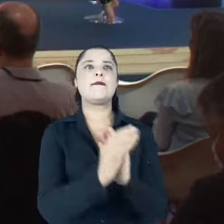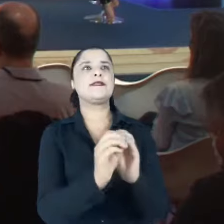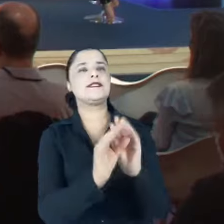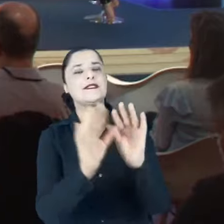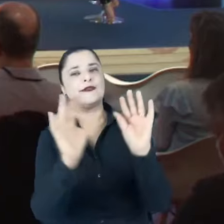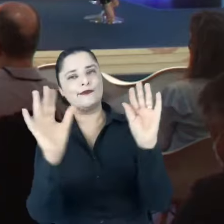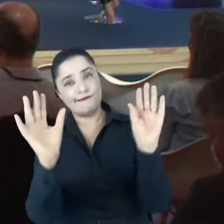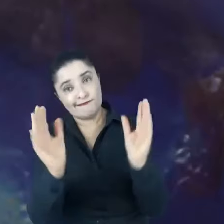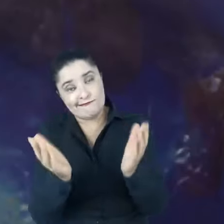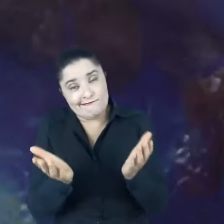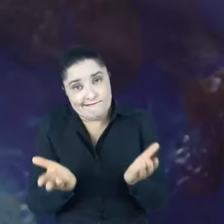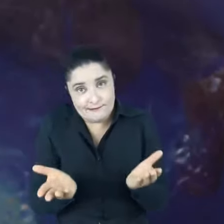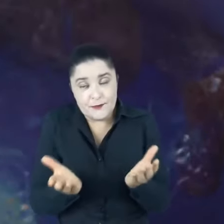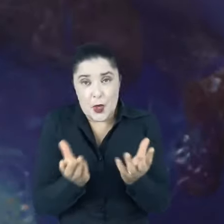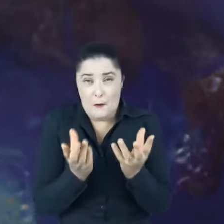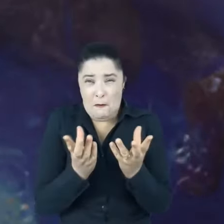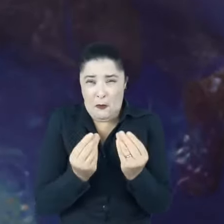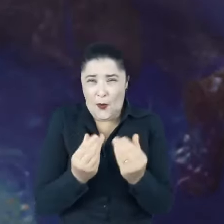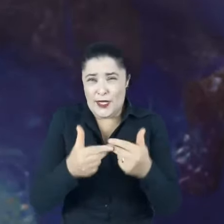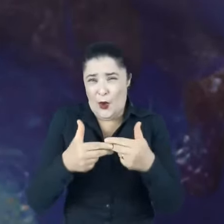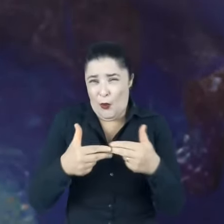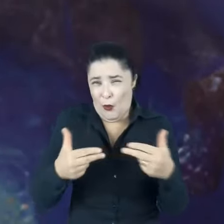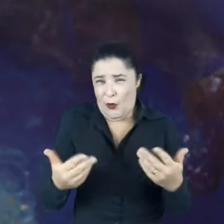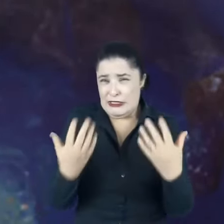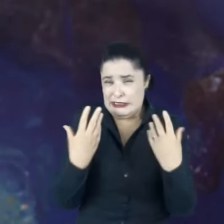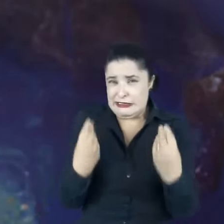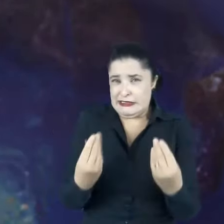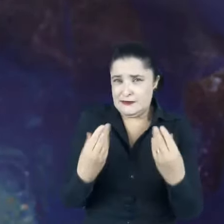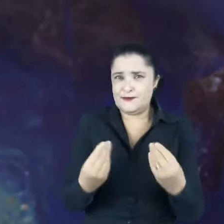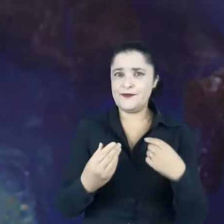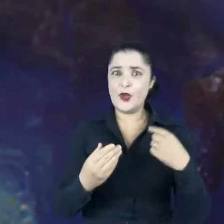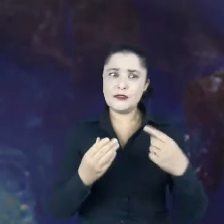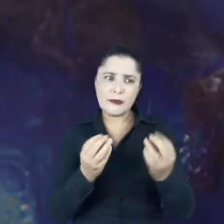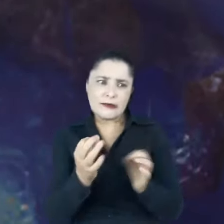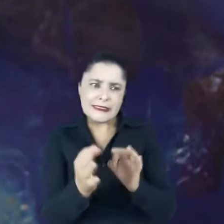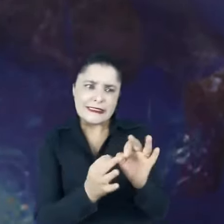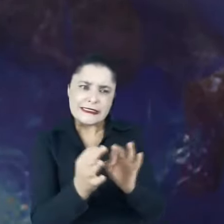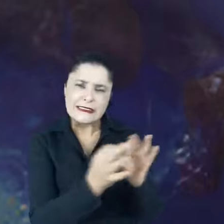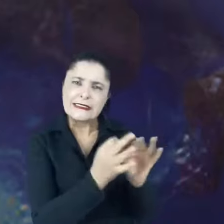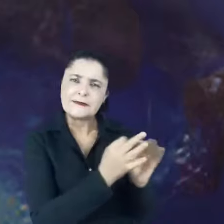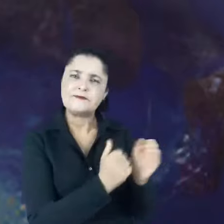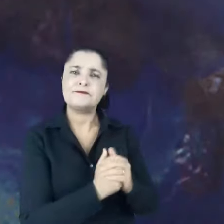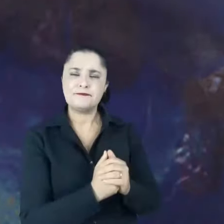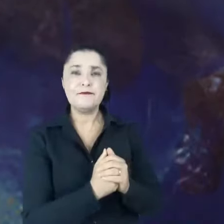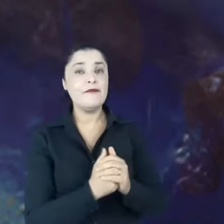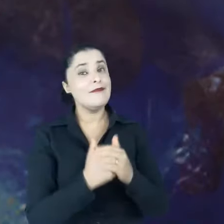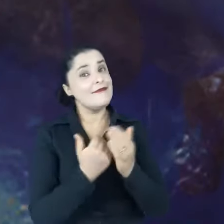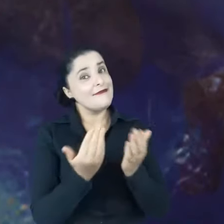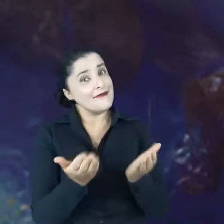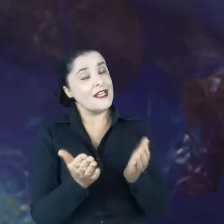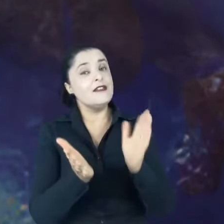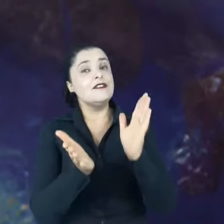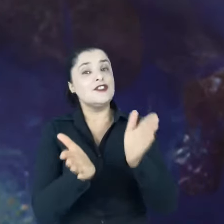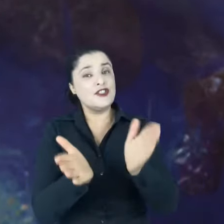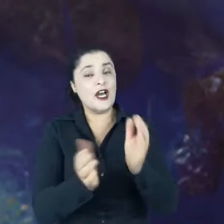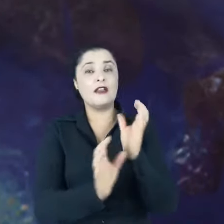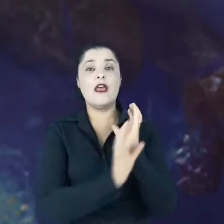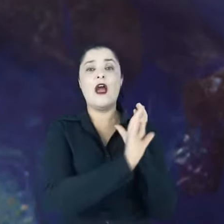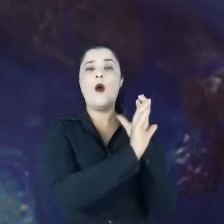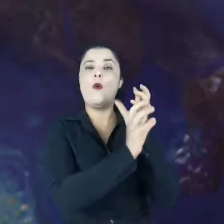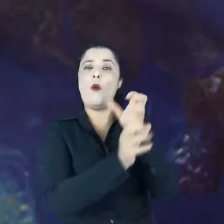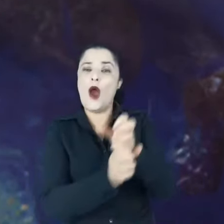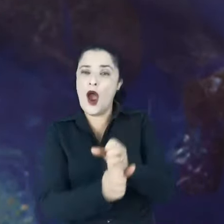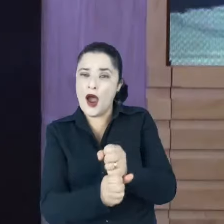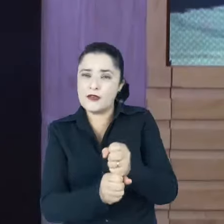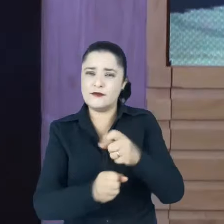É muita coisa, nós temos que agir ali de alguma maneira. Então, já fazem alguns anos, e sempre de uma maneira